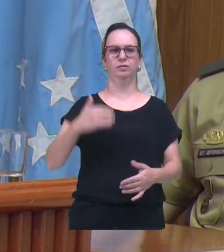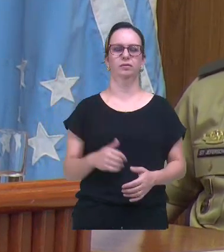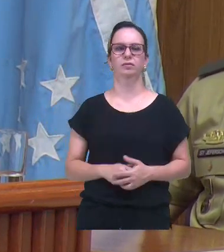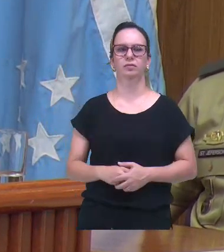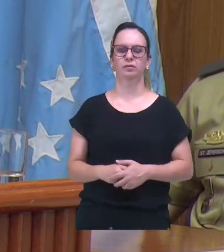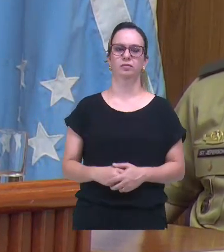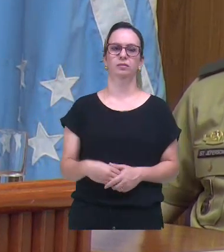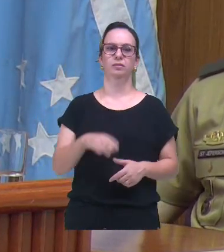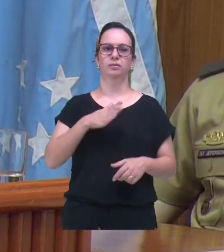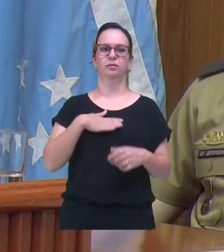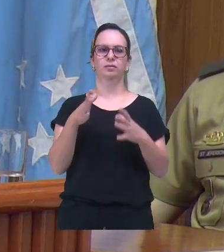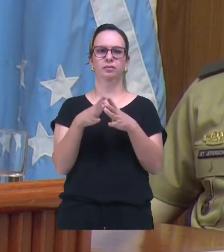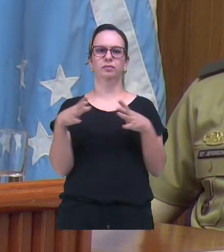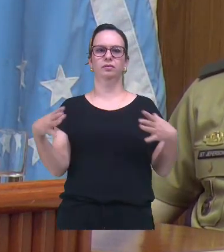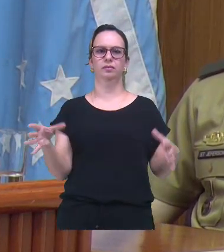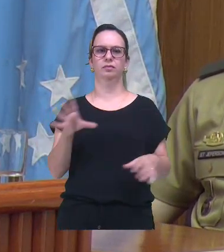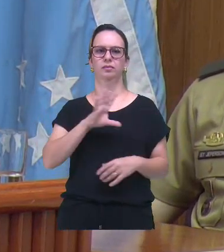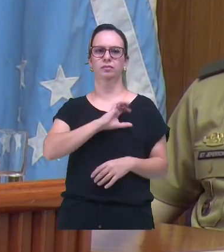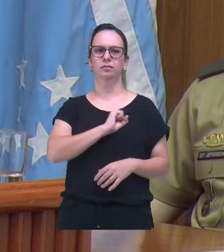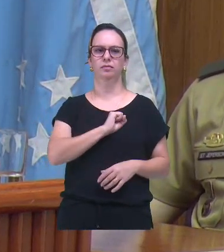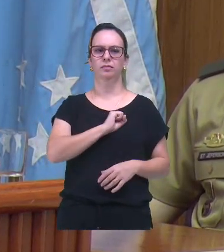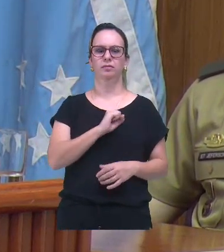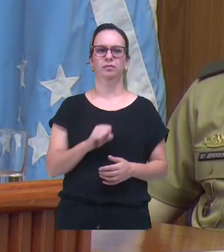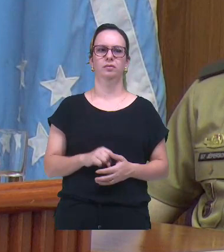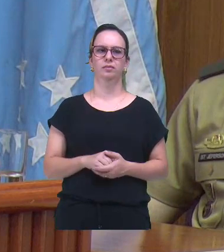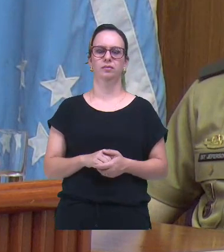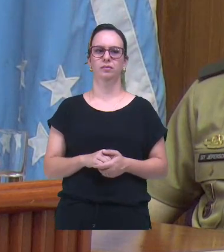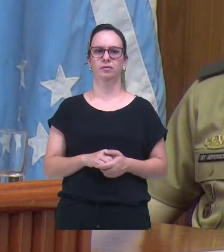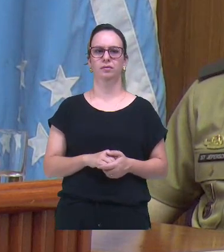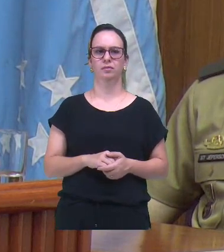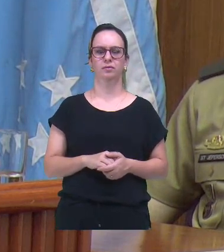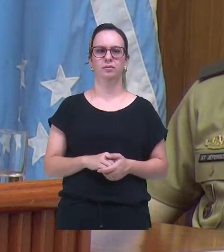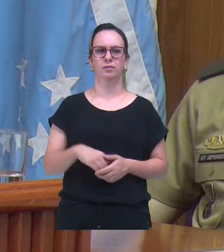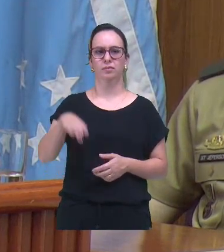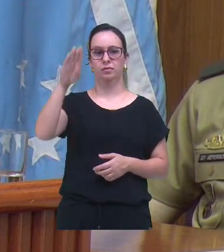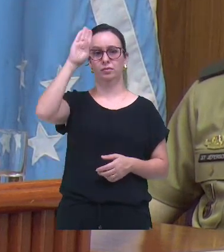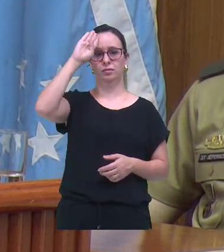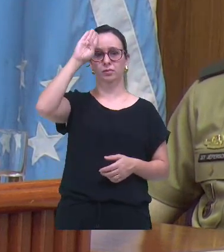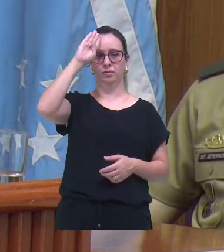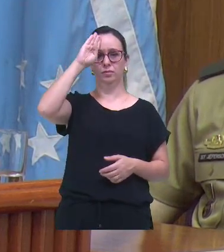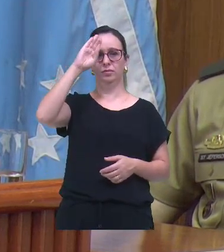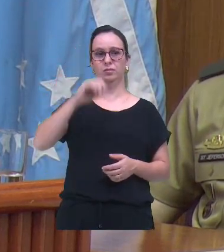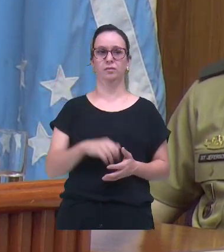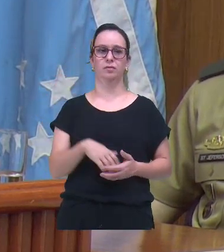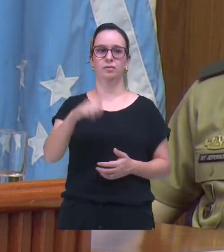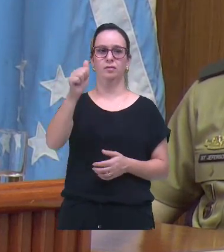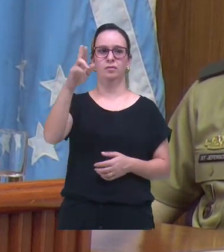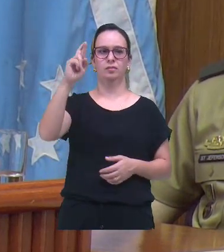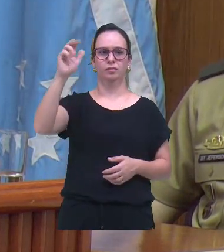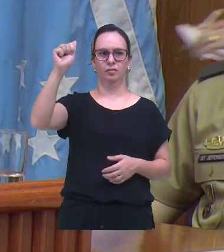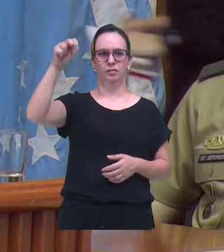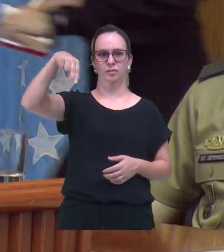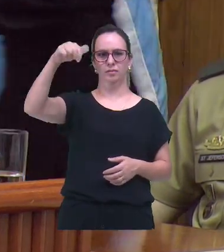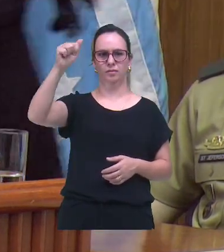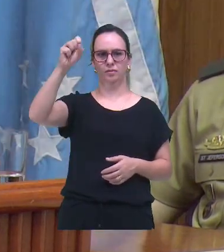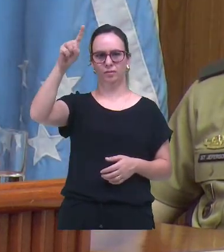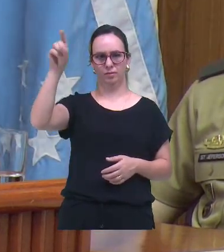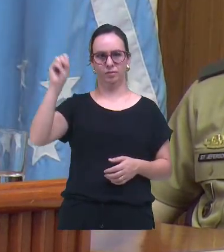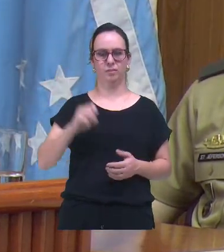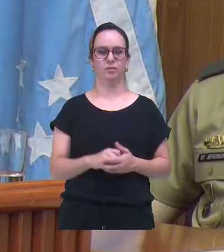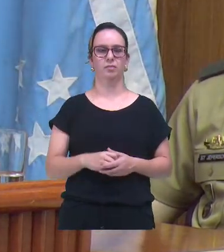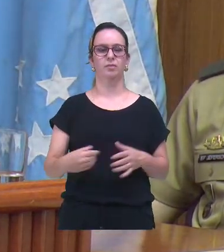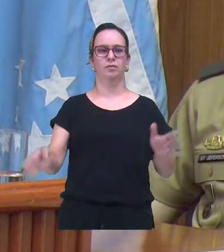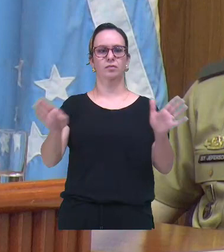meu grande amigo, Coronel PM Adriano Aranão, que não mediu esforços para estar aqui hoje. Prestigiando